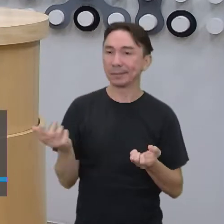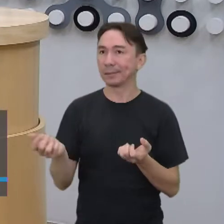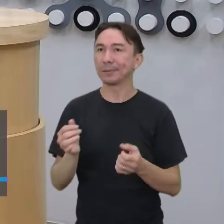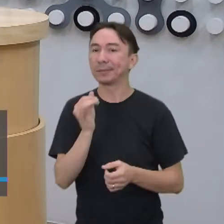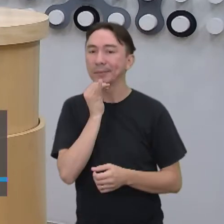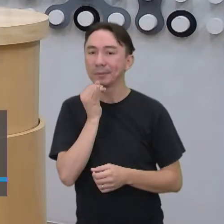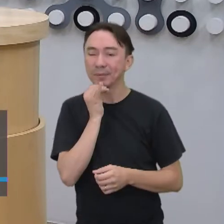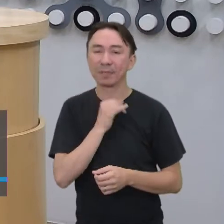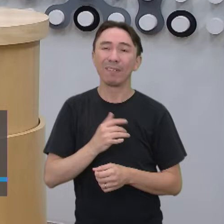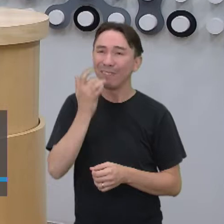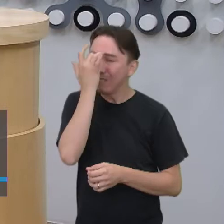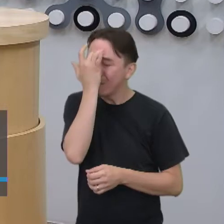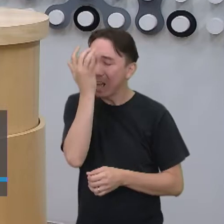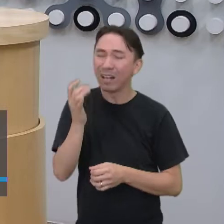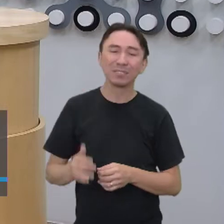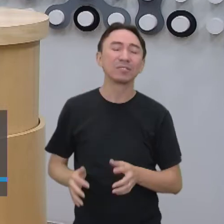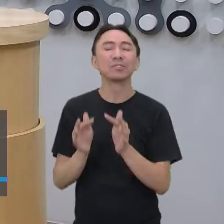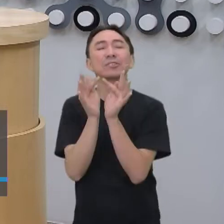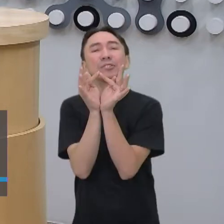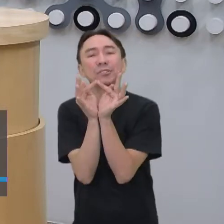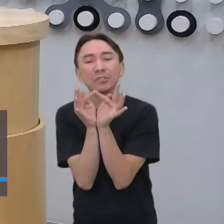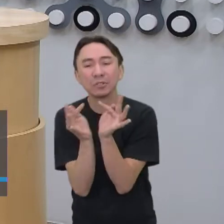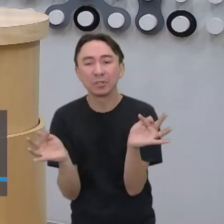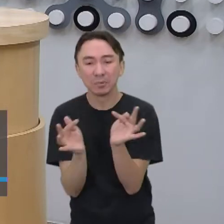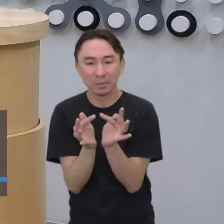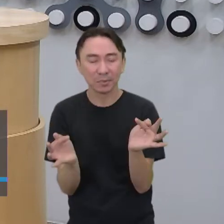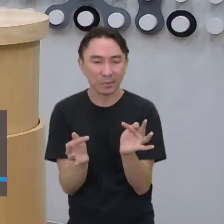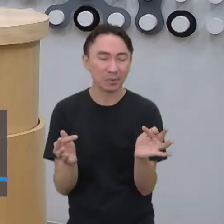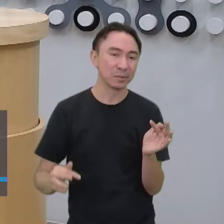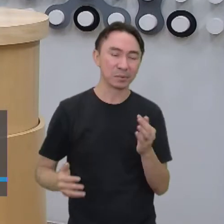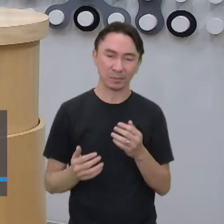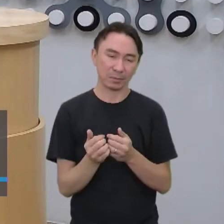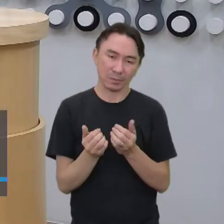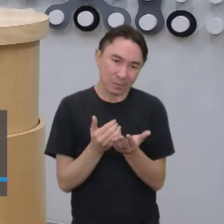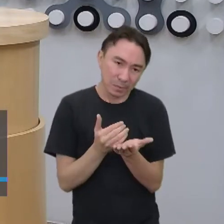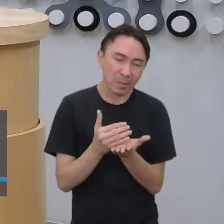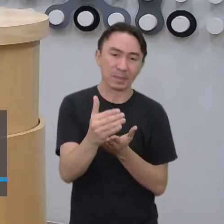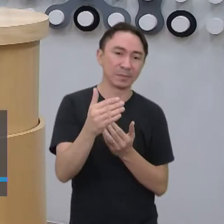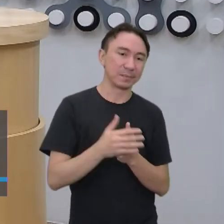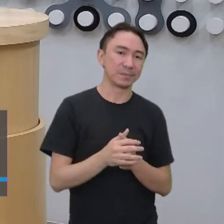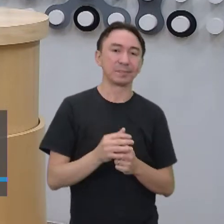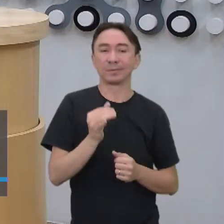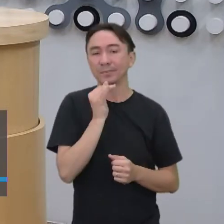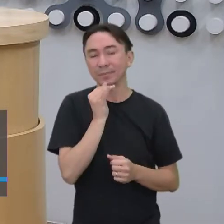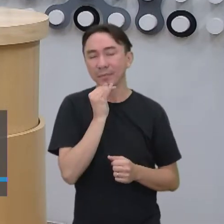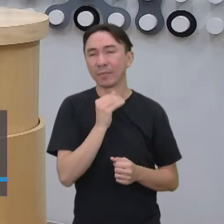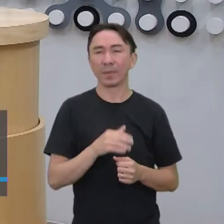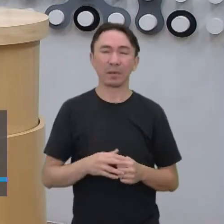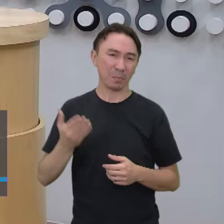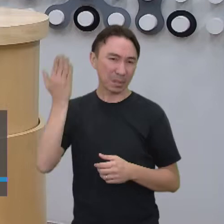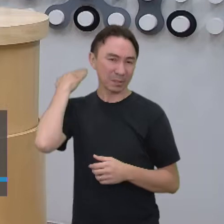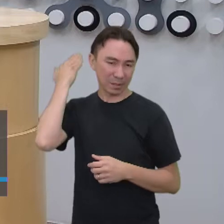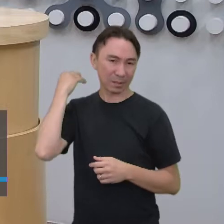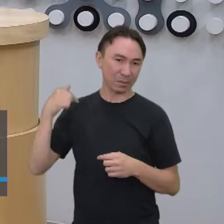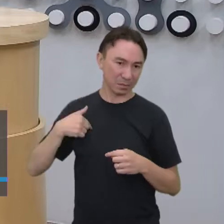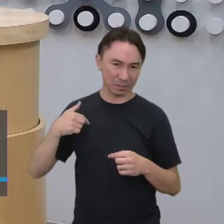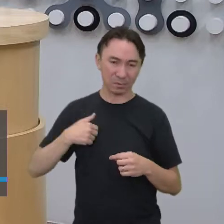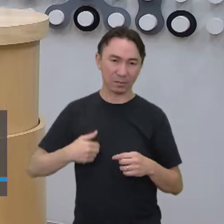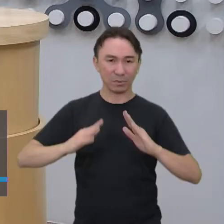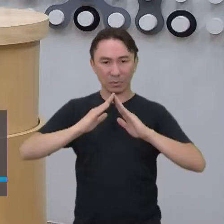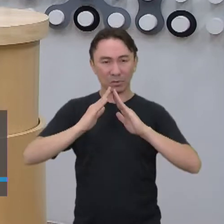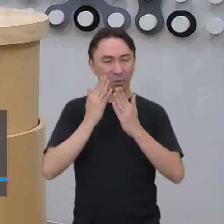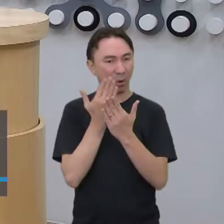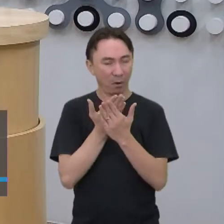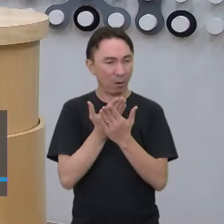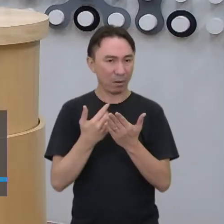vamos pensar no slackline. Eu vou lembrar de um exemplo que você fez aqui. Eu sempre, eu joguei vôlei na escola, né? E eu era um dos